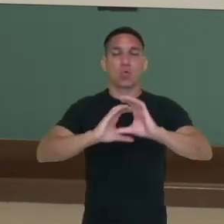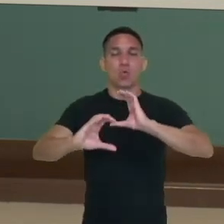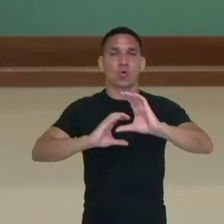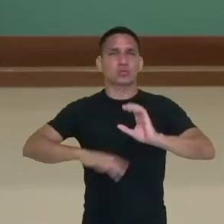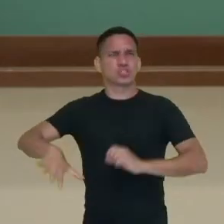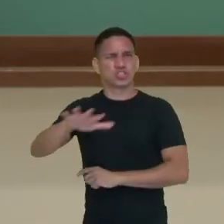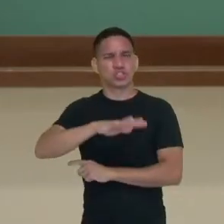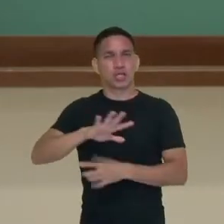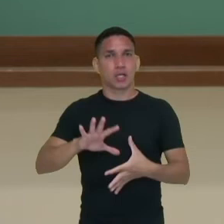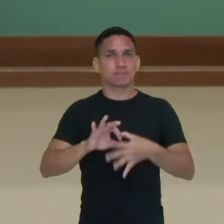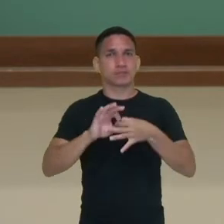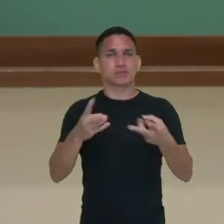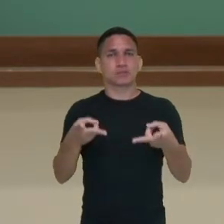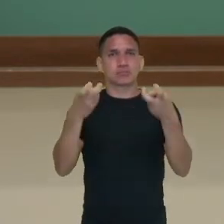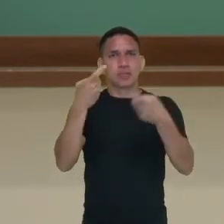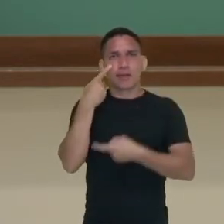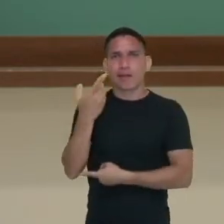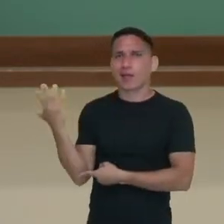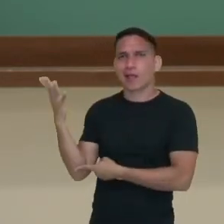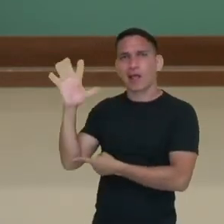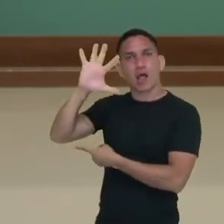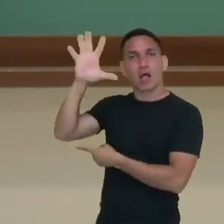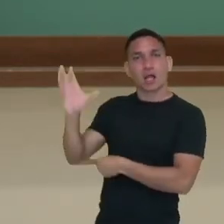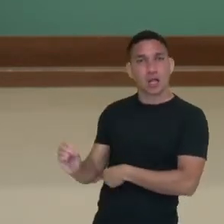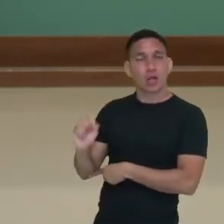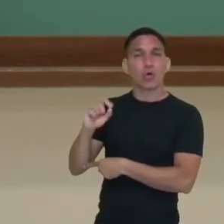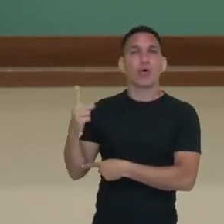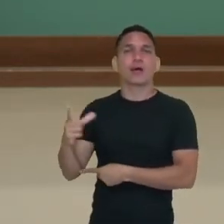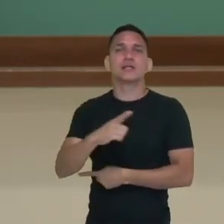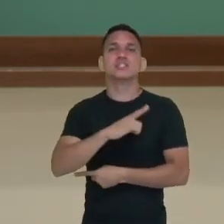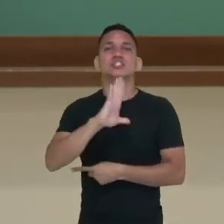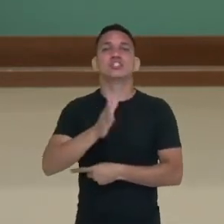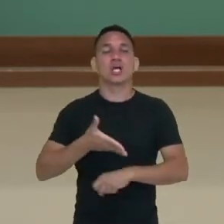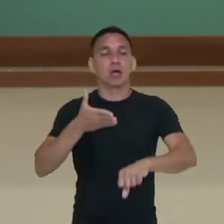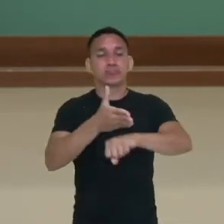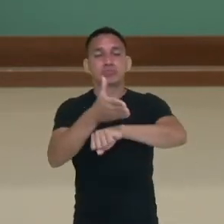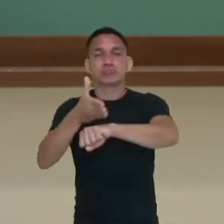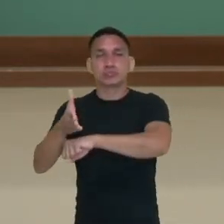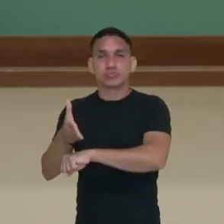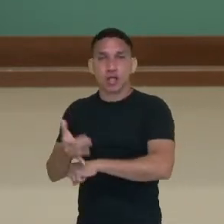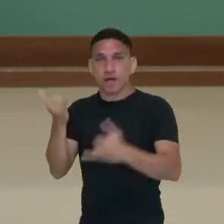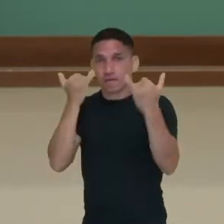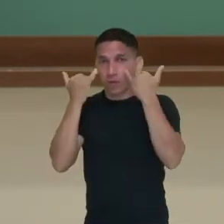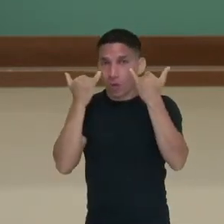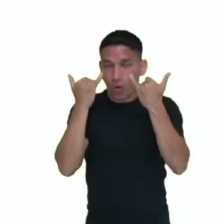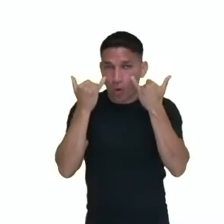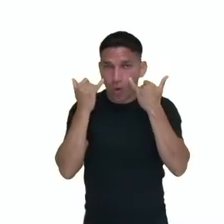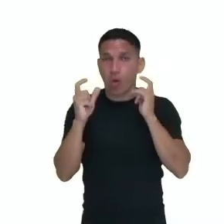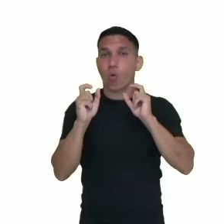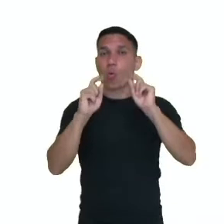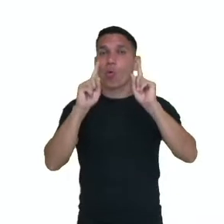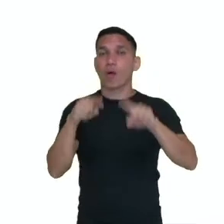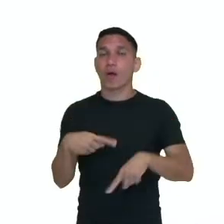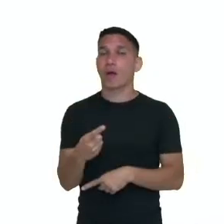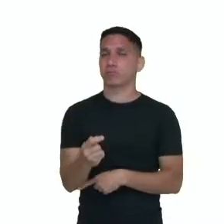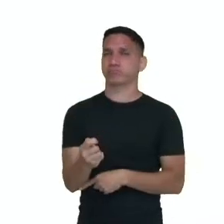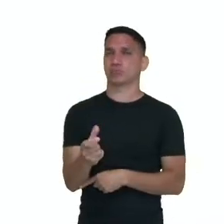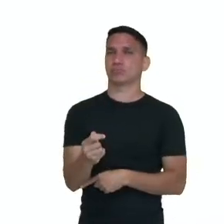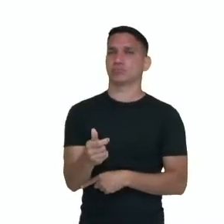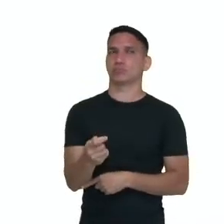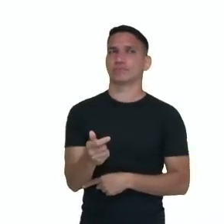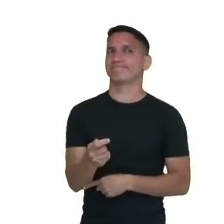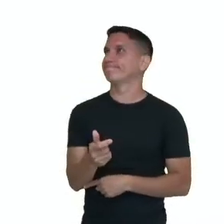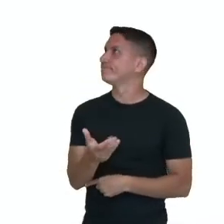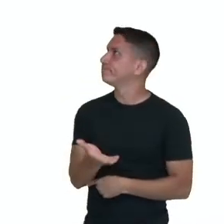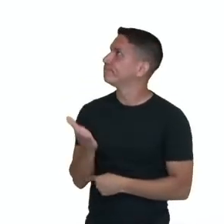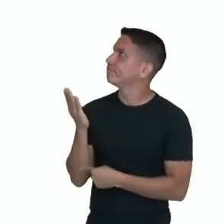Então repare que na África, as condições de acesso aos meios de informação são muito poucos, né,